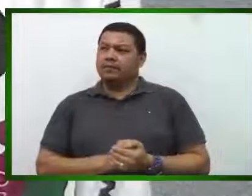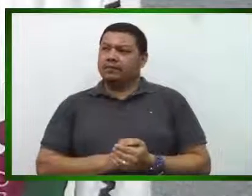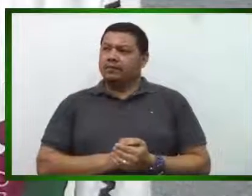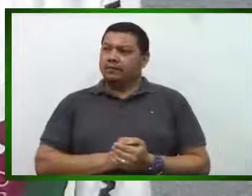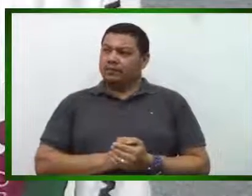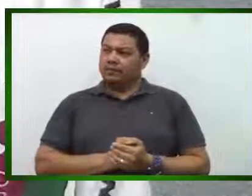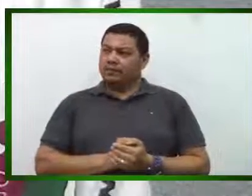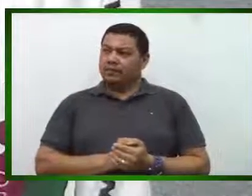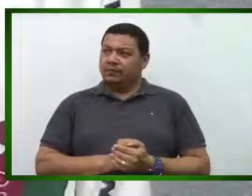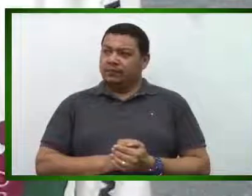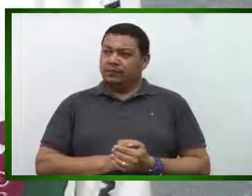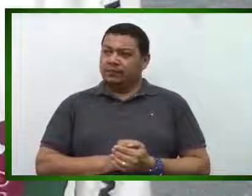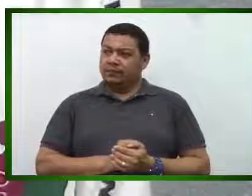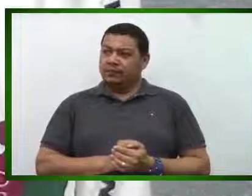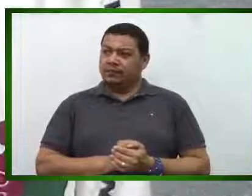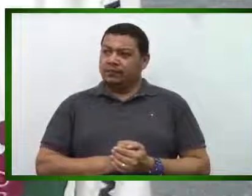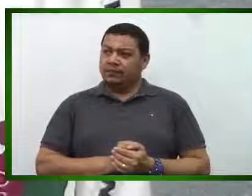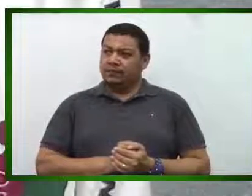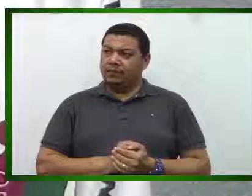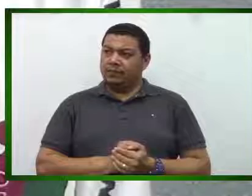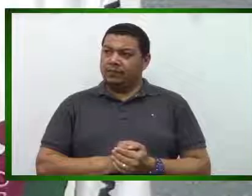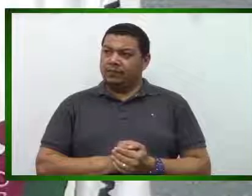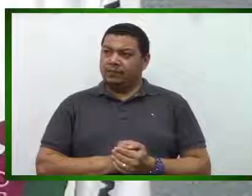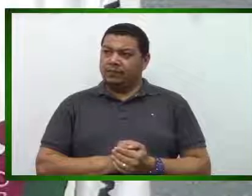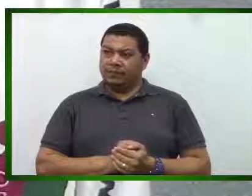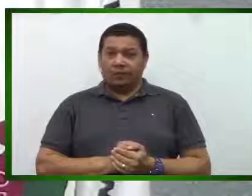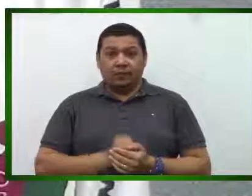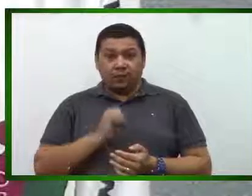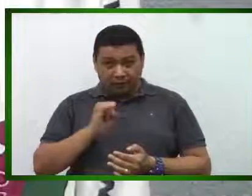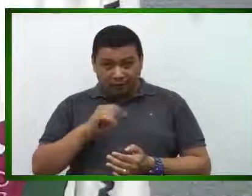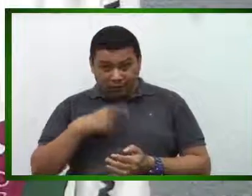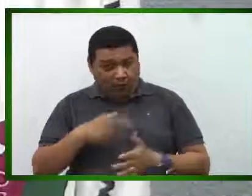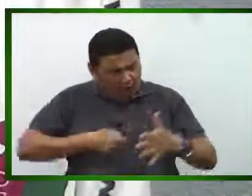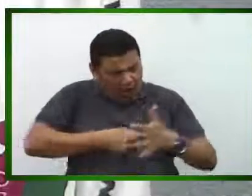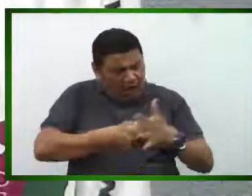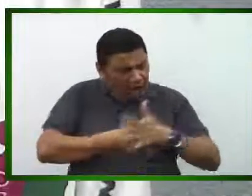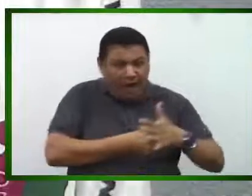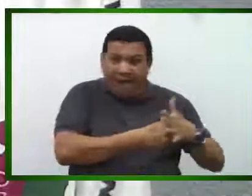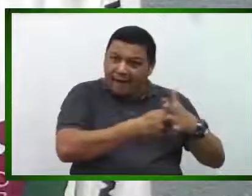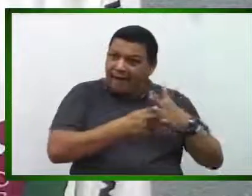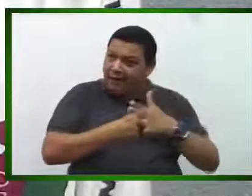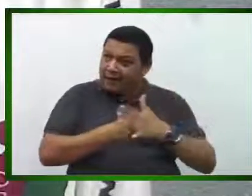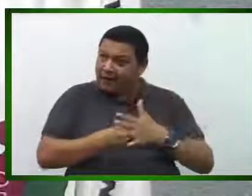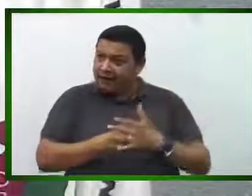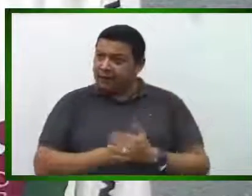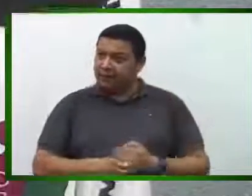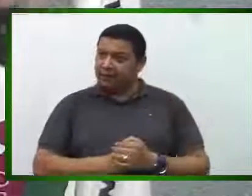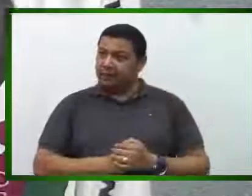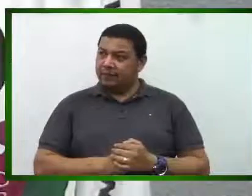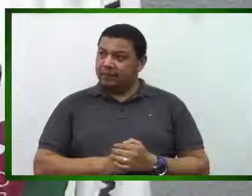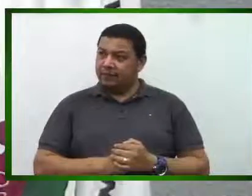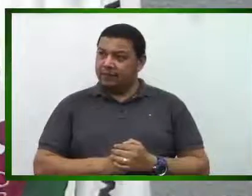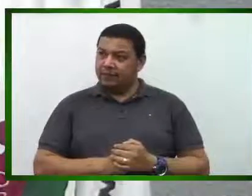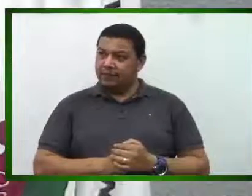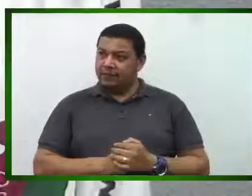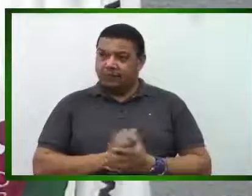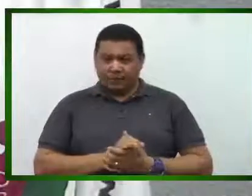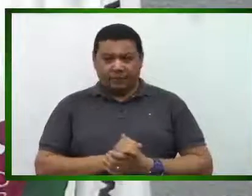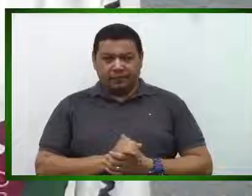Se nós fazemos algo, corremos atrás, olhamos alguns jabutis que vêm por